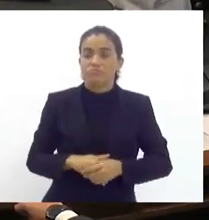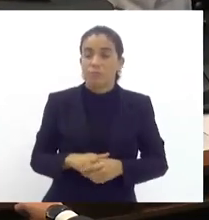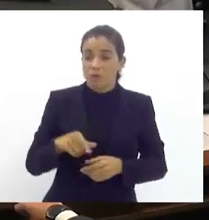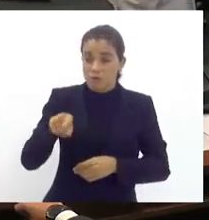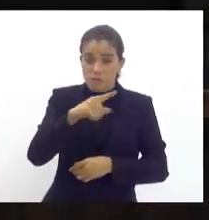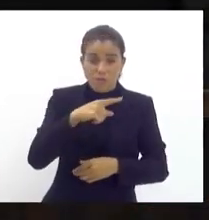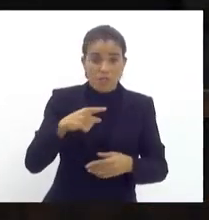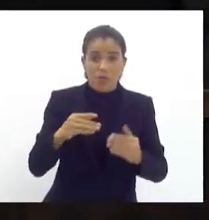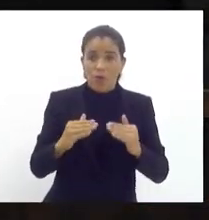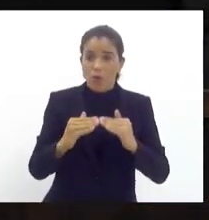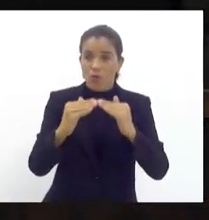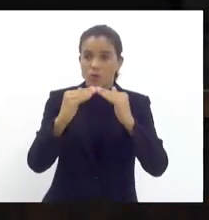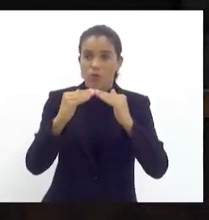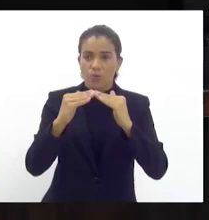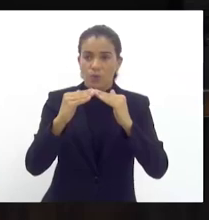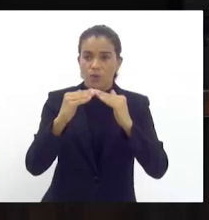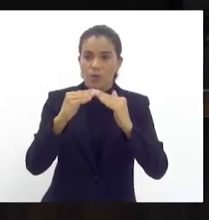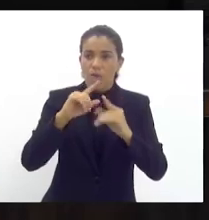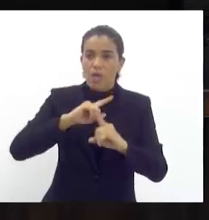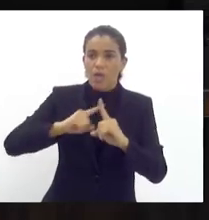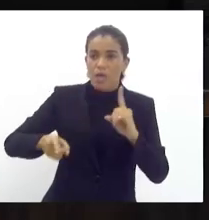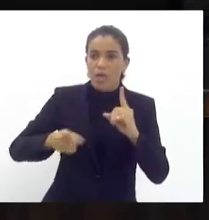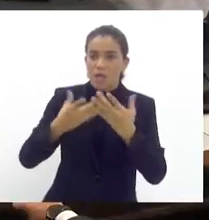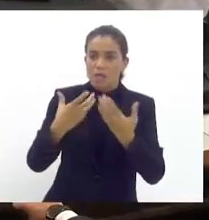senhores que a própria maneira como estão rejeitado